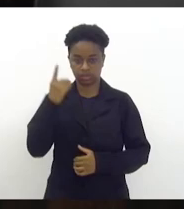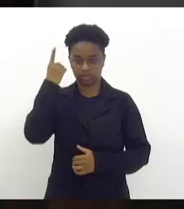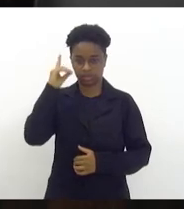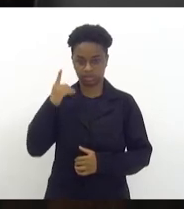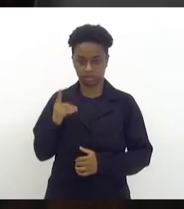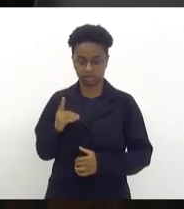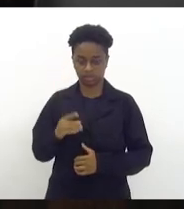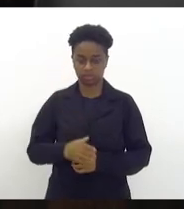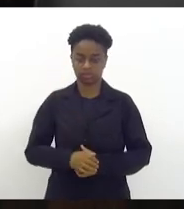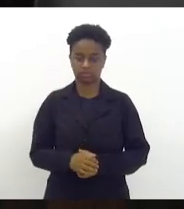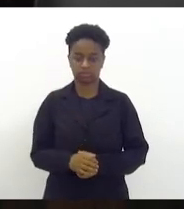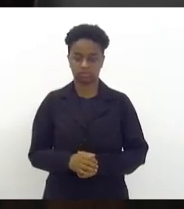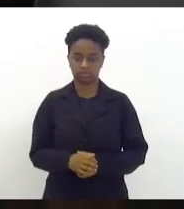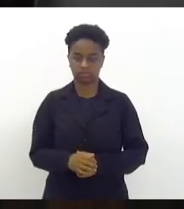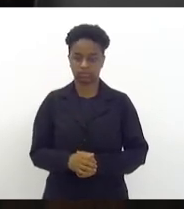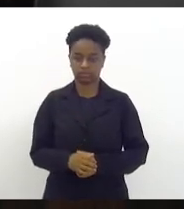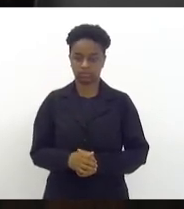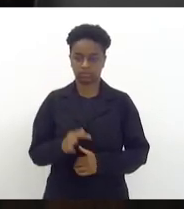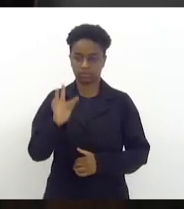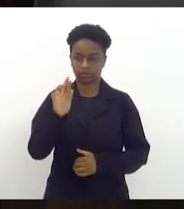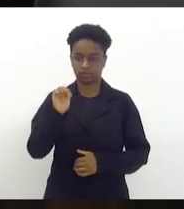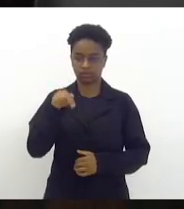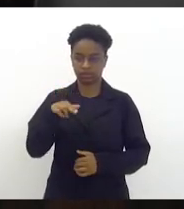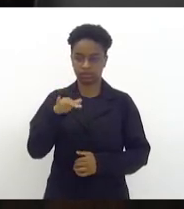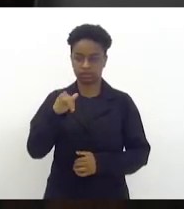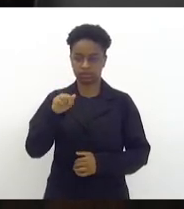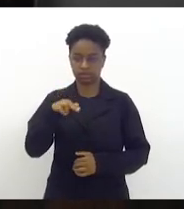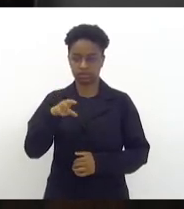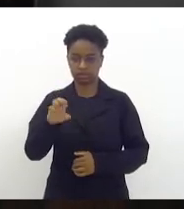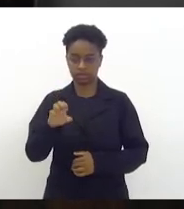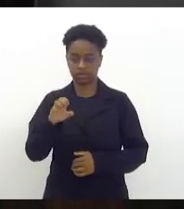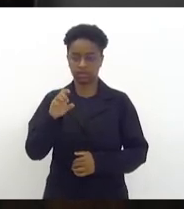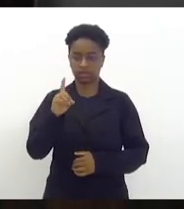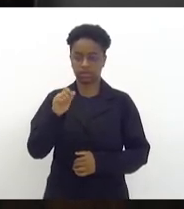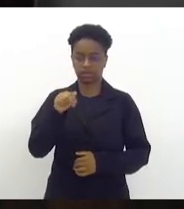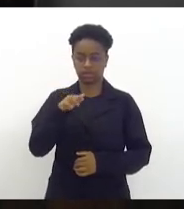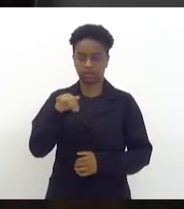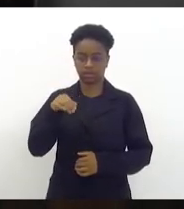Balbi, Franciane Mota, Dani Monteiro,